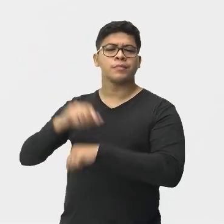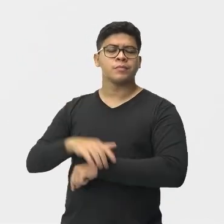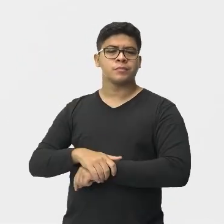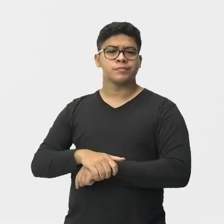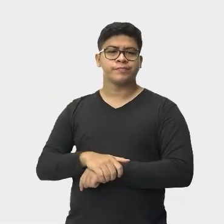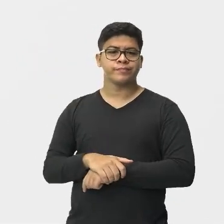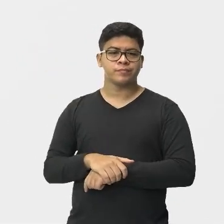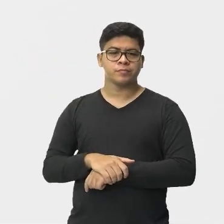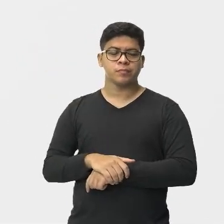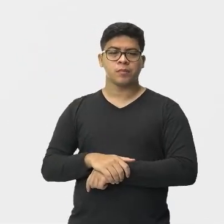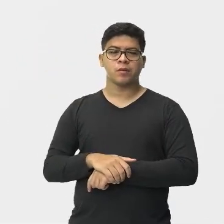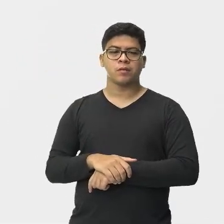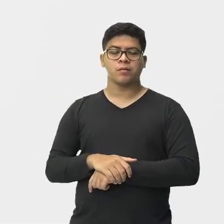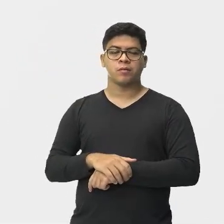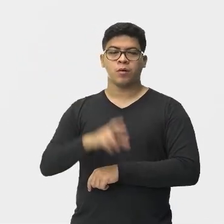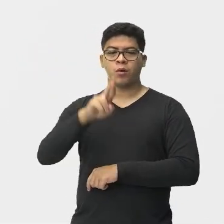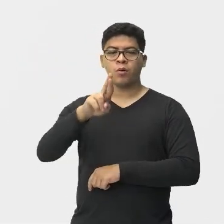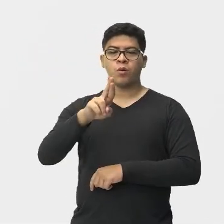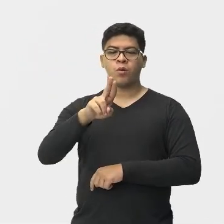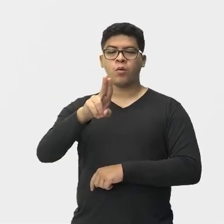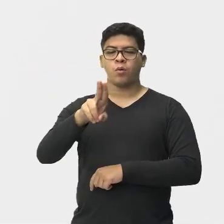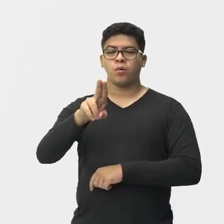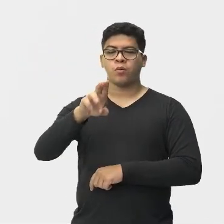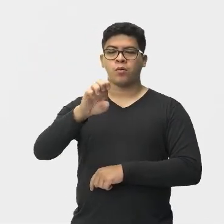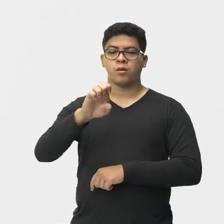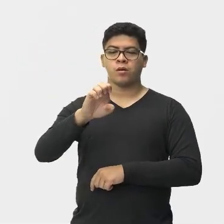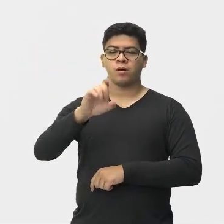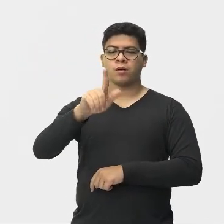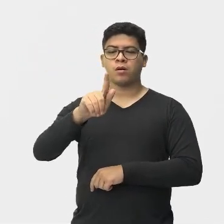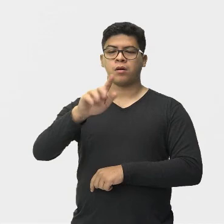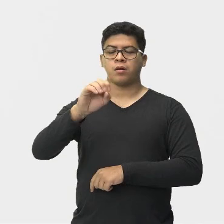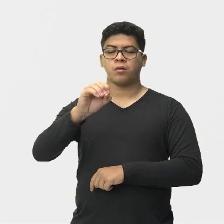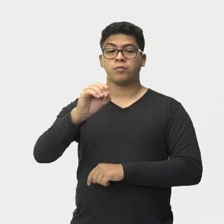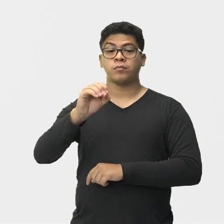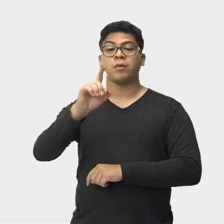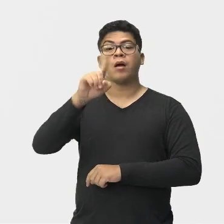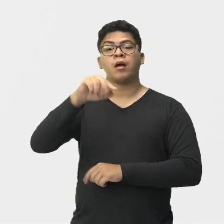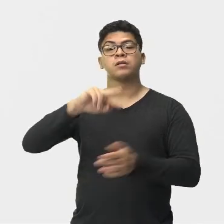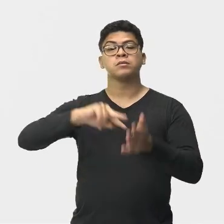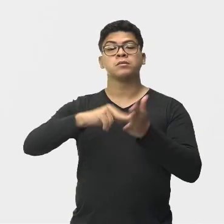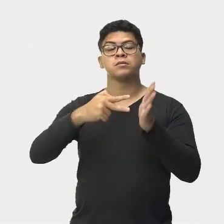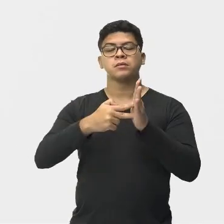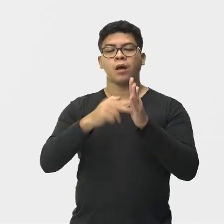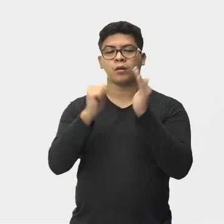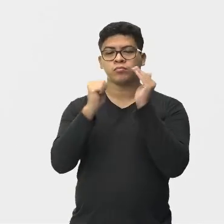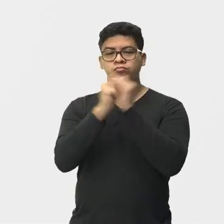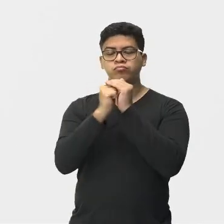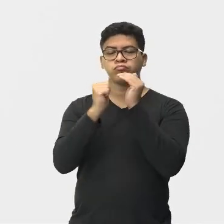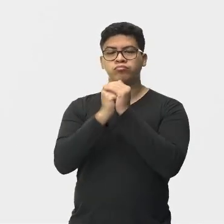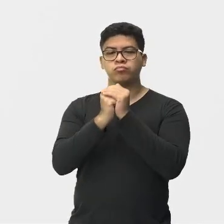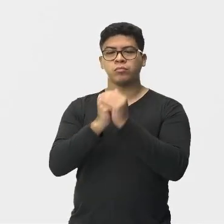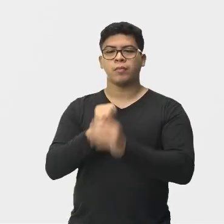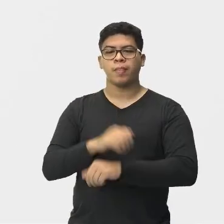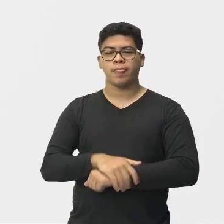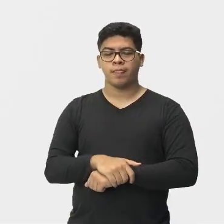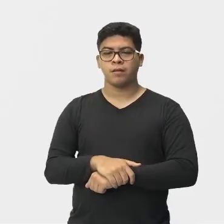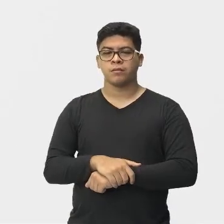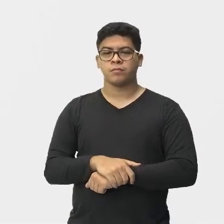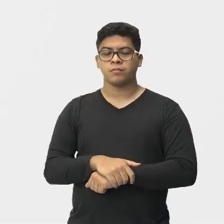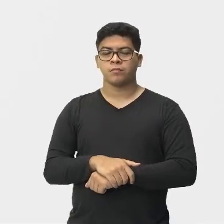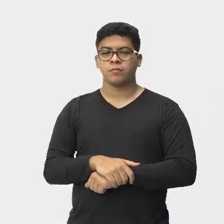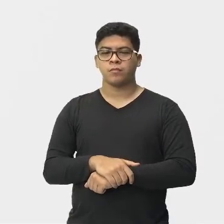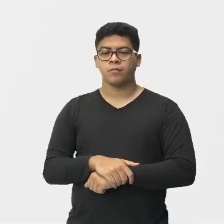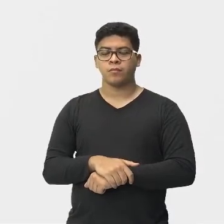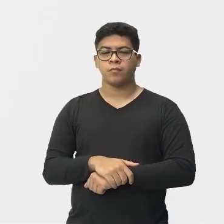A Deus. O que poderia ser? Muitas bendiciones. Aqui é tanto objeto direto quanto objeto indireto,